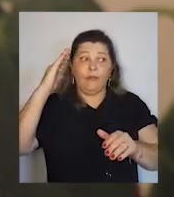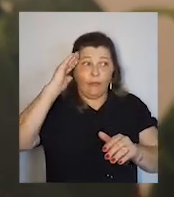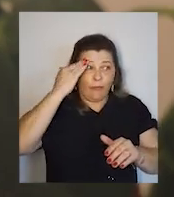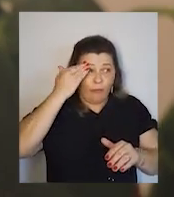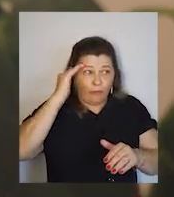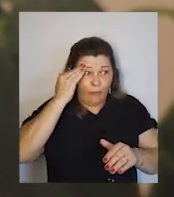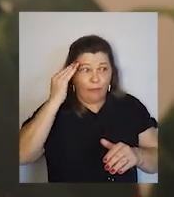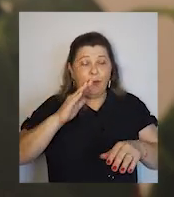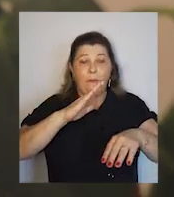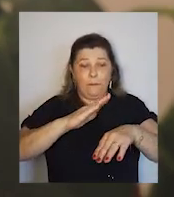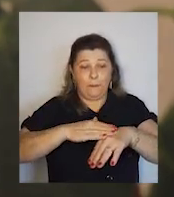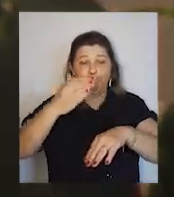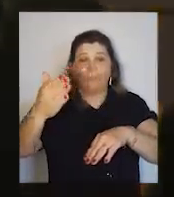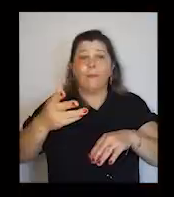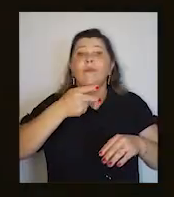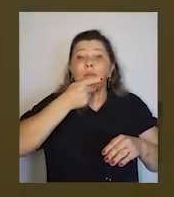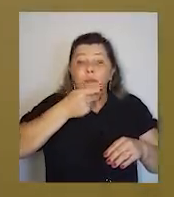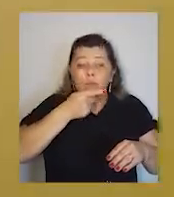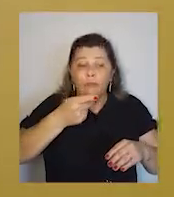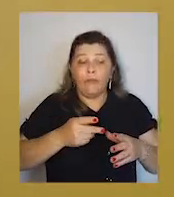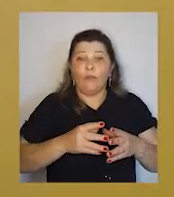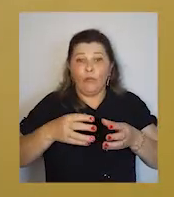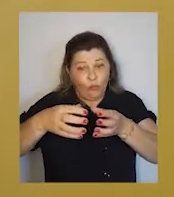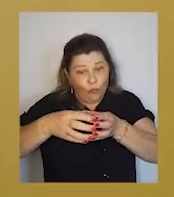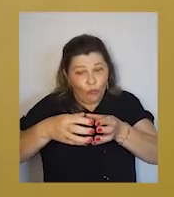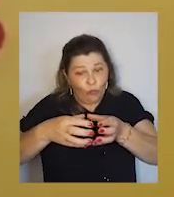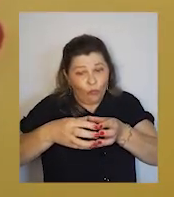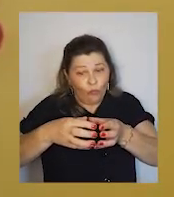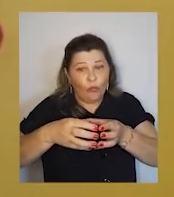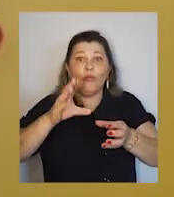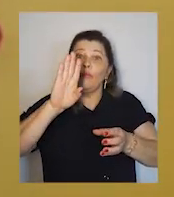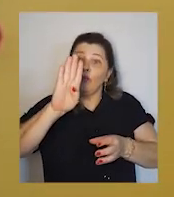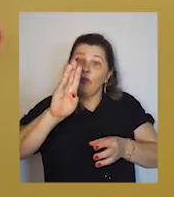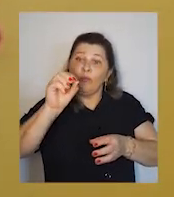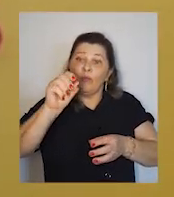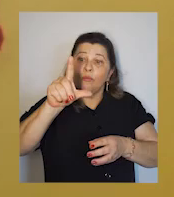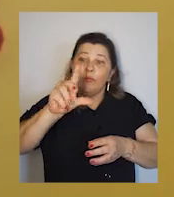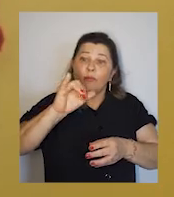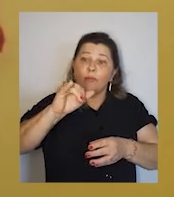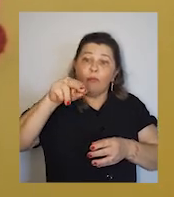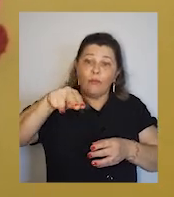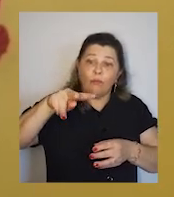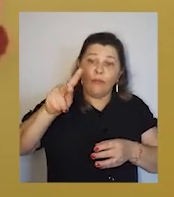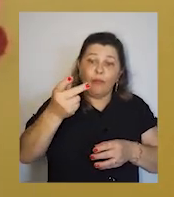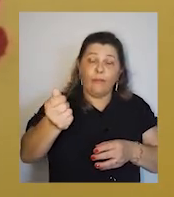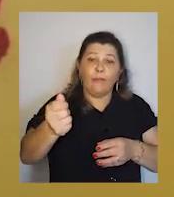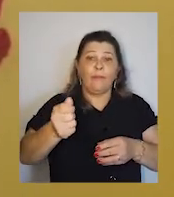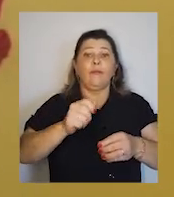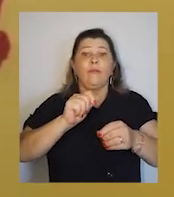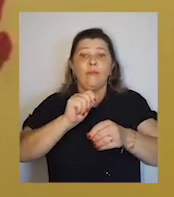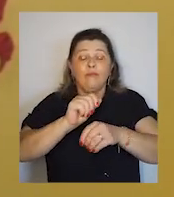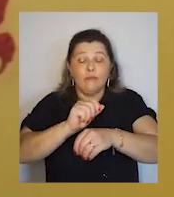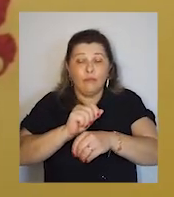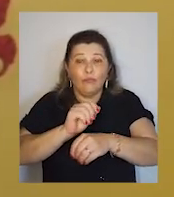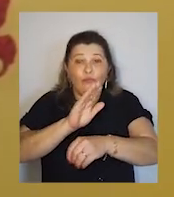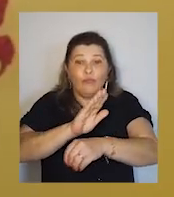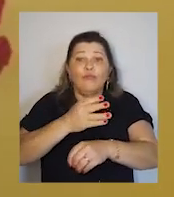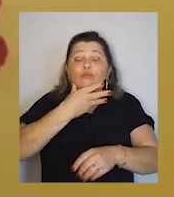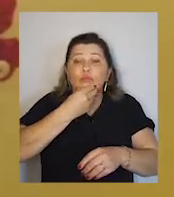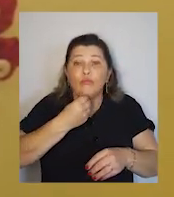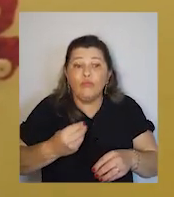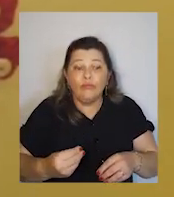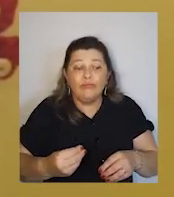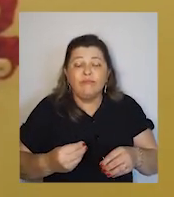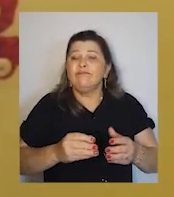têm muito mais a falar, né? O Clube do Bolinha, ele é um grupo que vem para atender essa demanda de